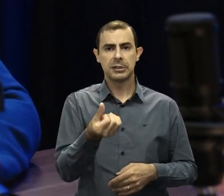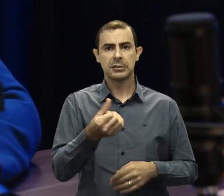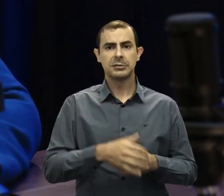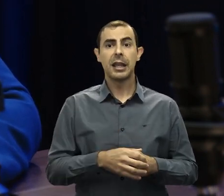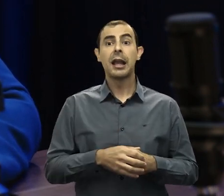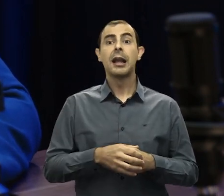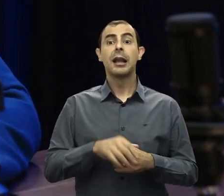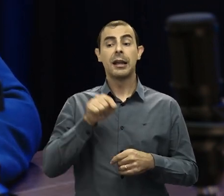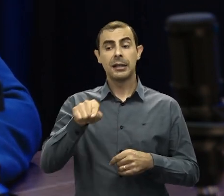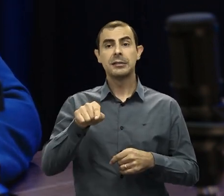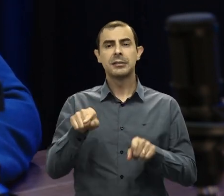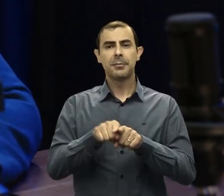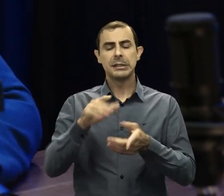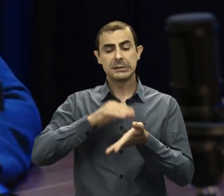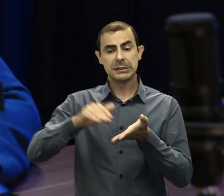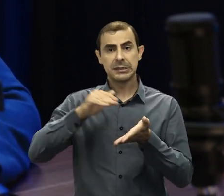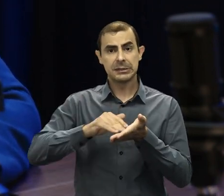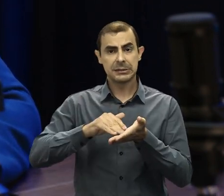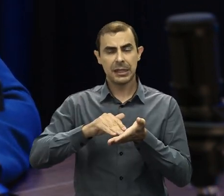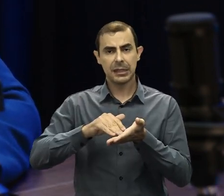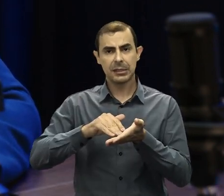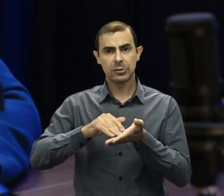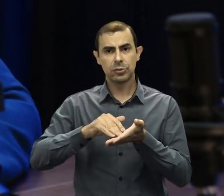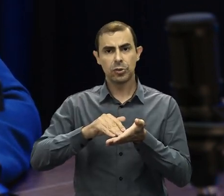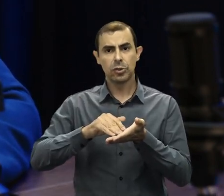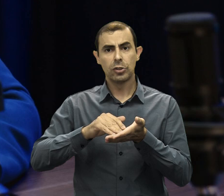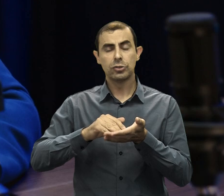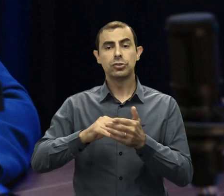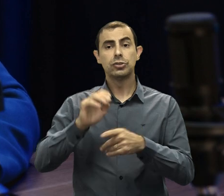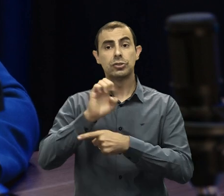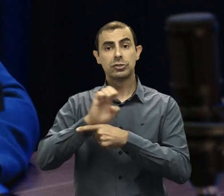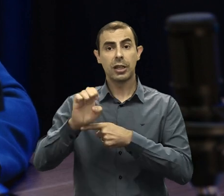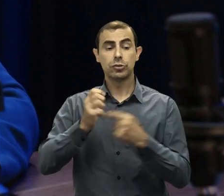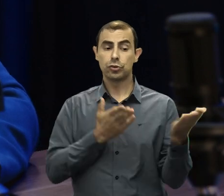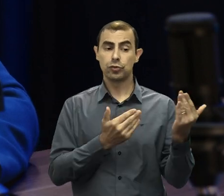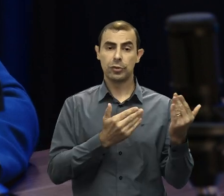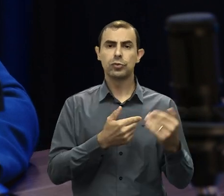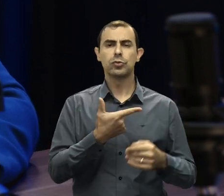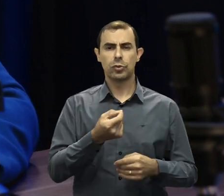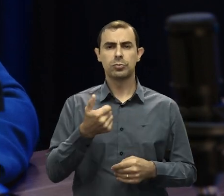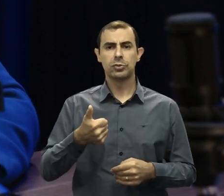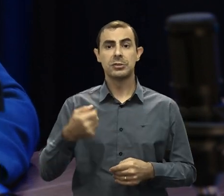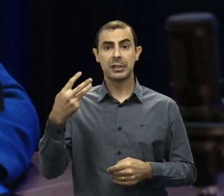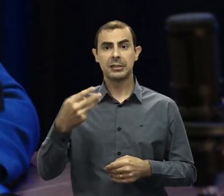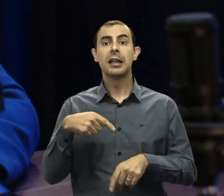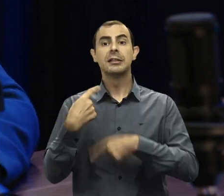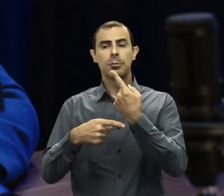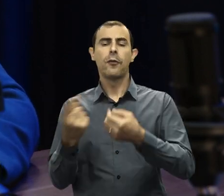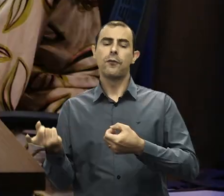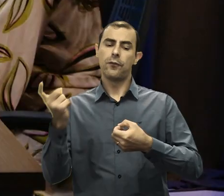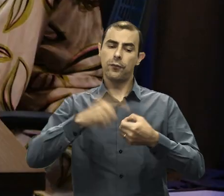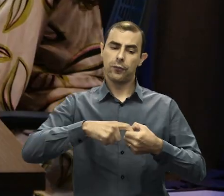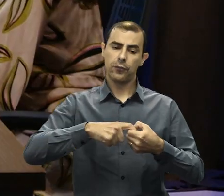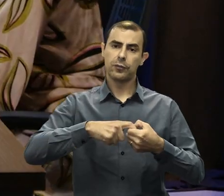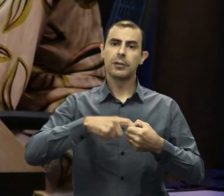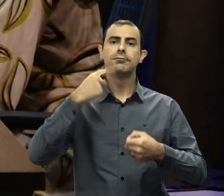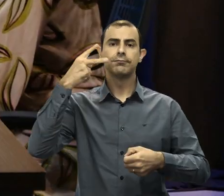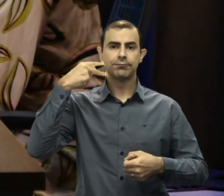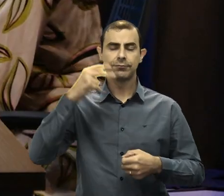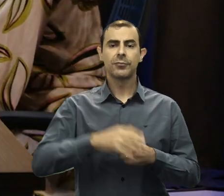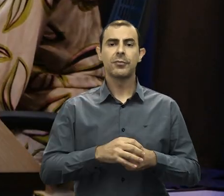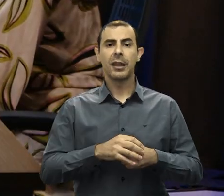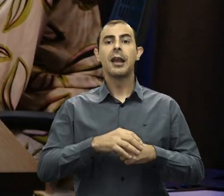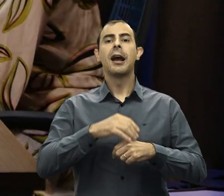período desse eu fiquei como secretário de Estado de Juventude, né, em 2013. Depois retornei para a Câmara, fui para a